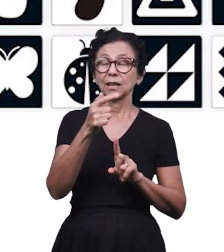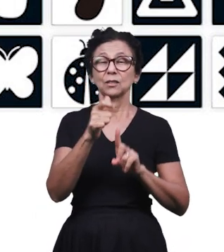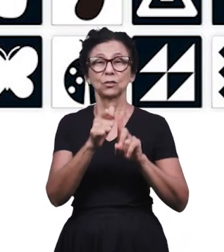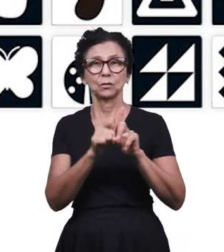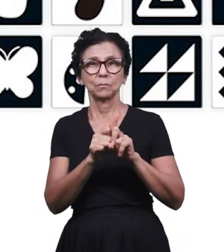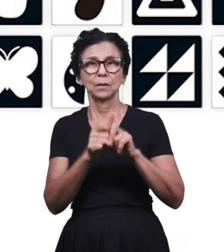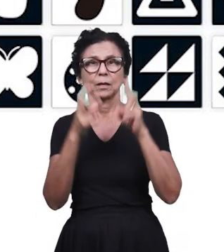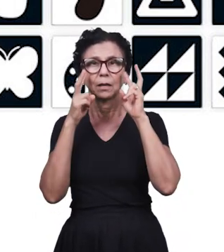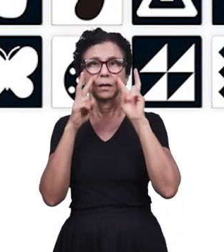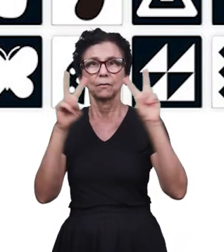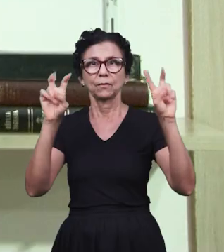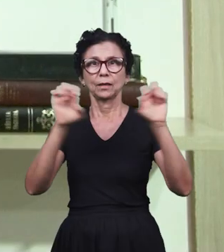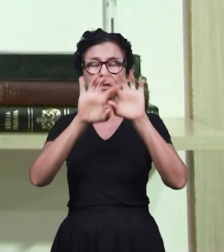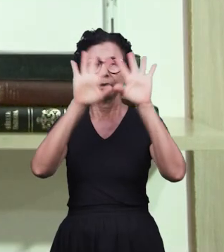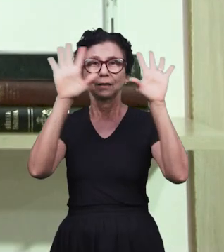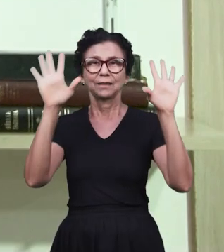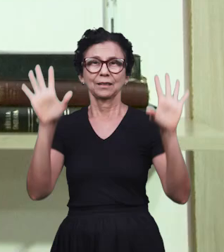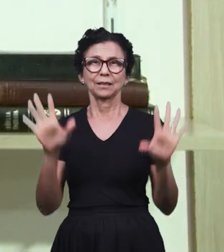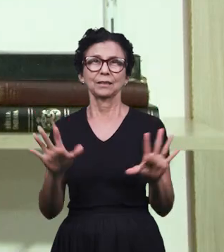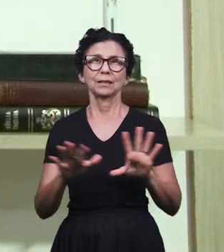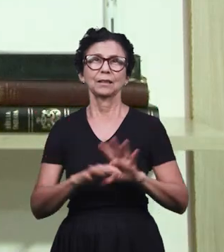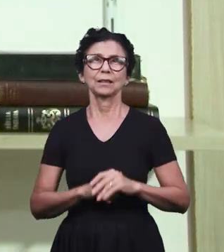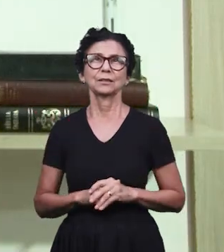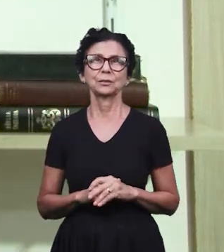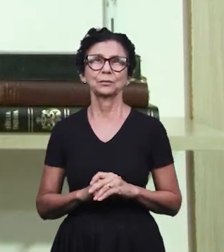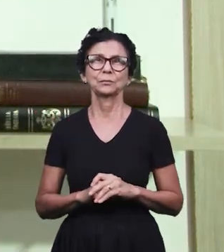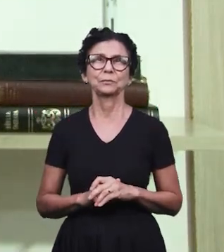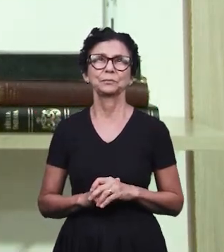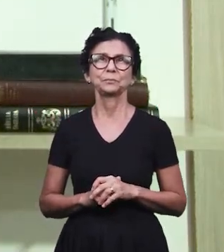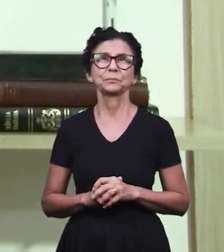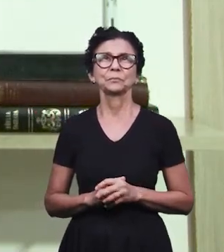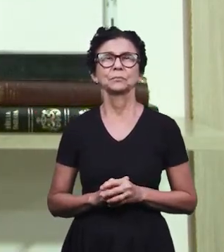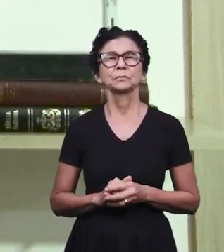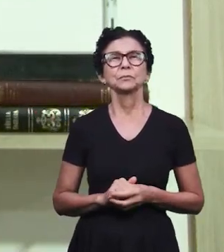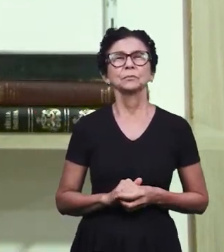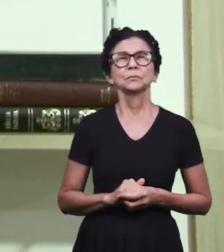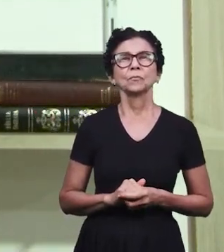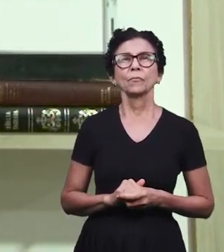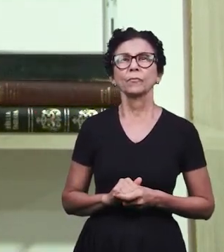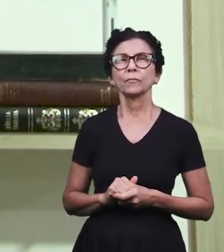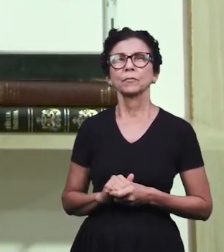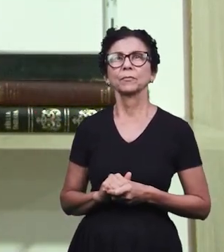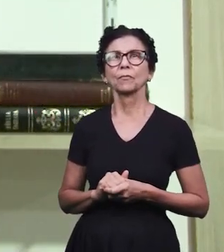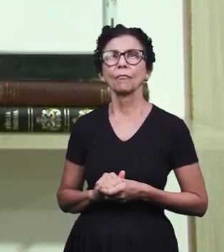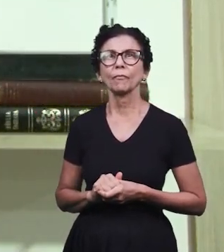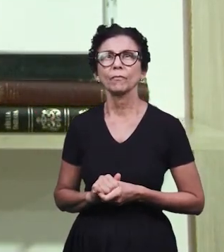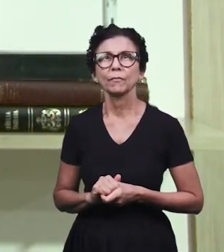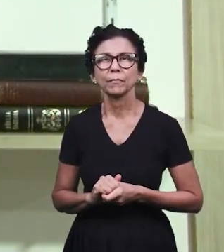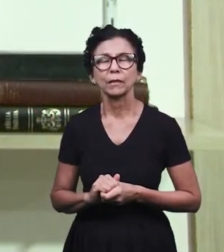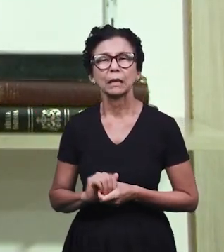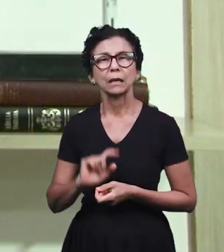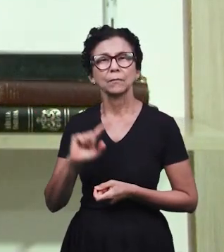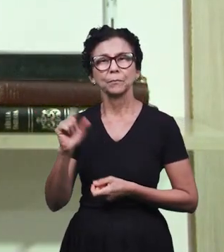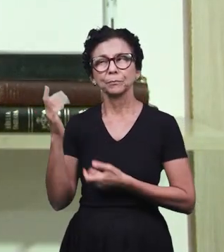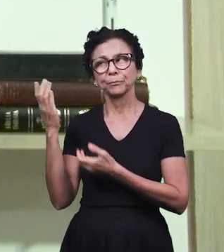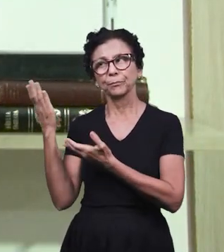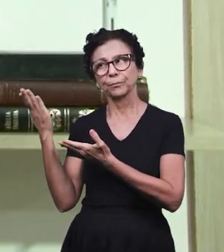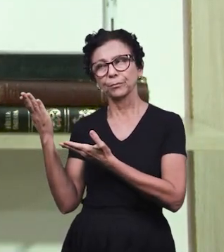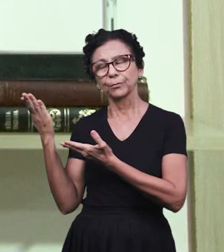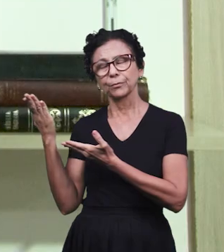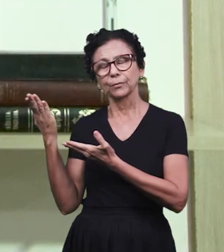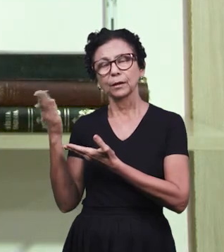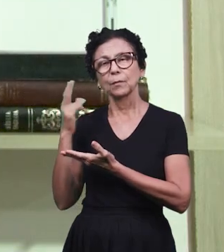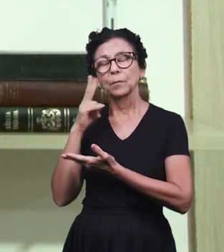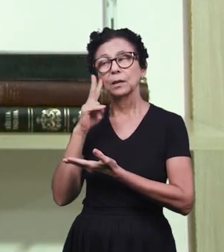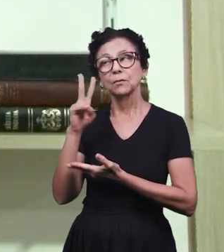podemos sim trazer esse bebê para uma posição que ele veja o ambiente, que